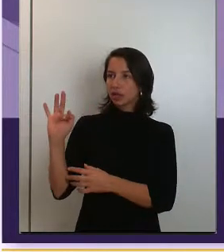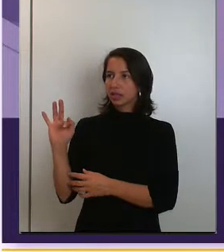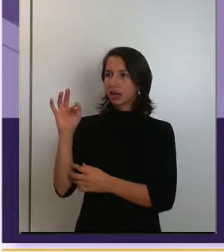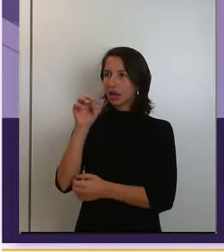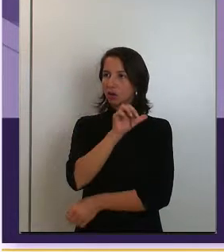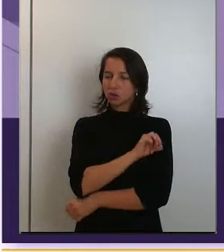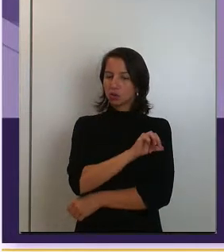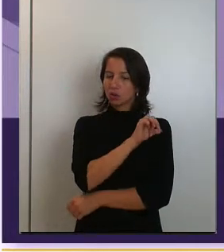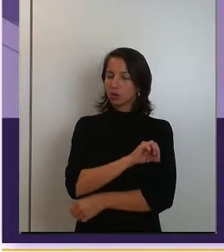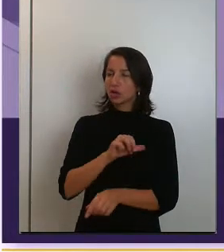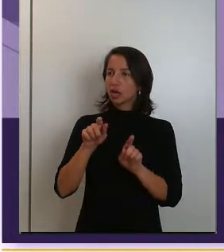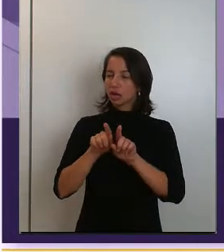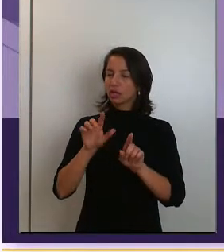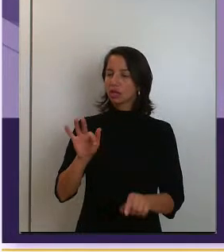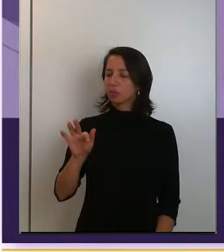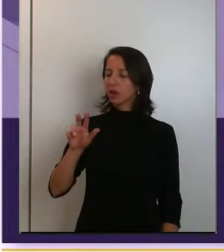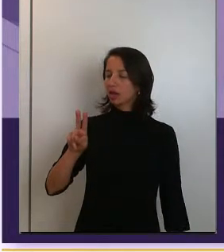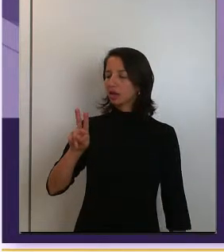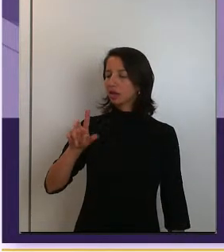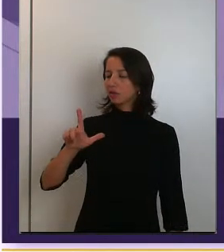Rio de Janeiro.